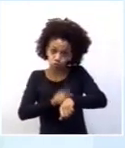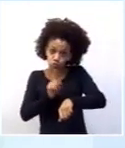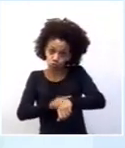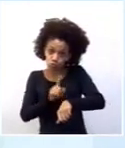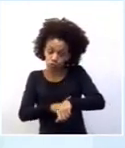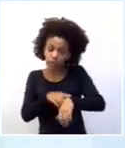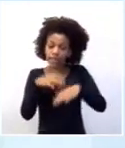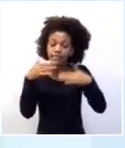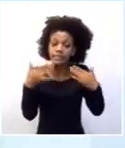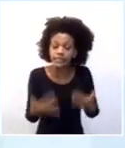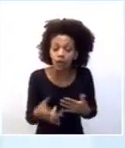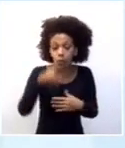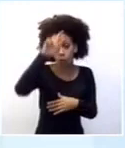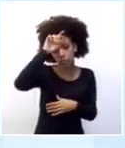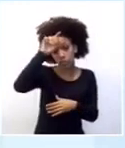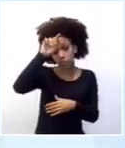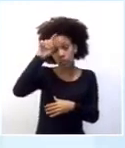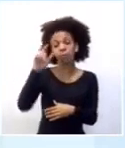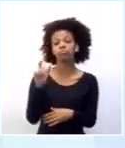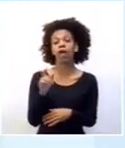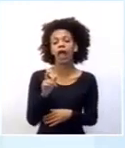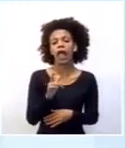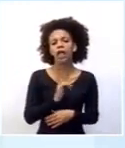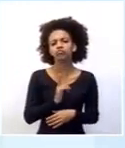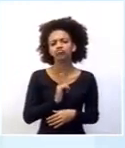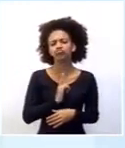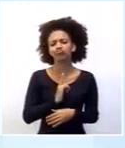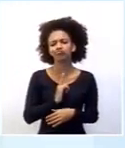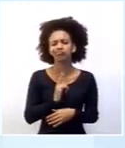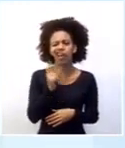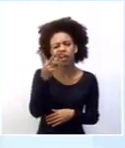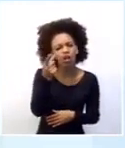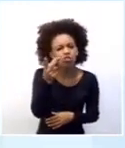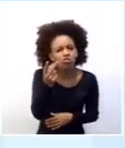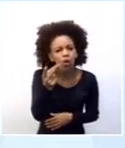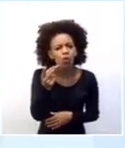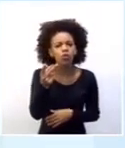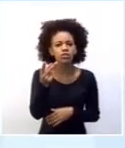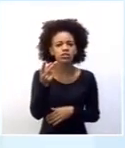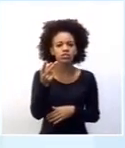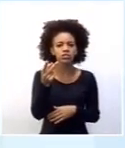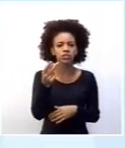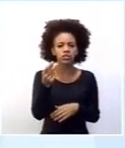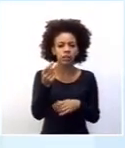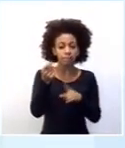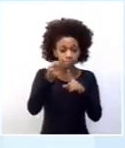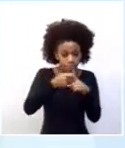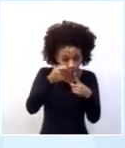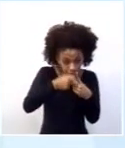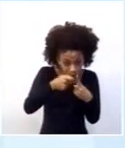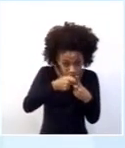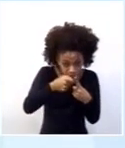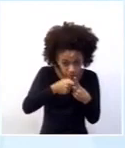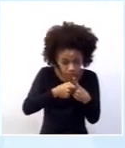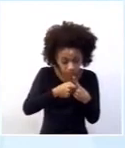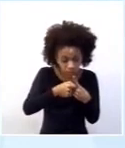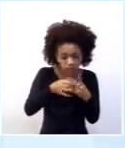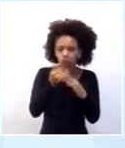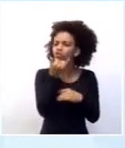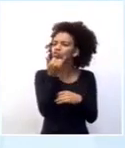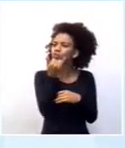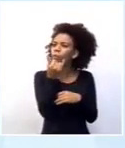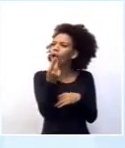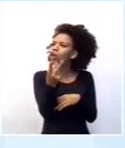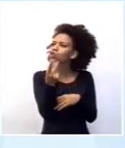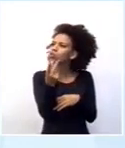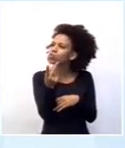os egípcios, eles vão fazer um calendário composto por 12 meses e 30 dias, tá? Perdão, 12 meses com